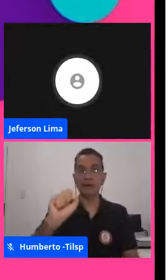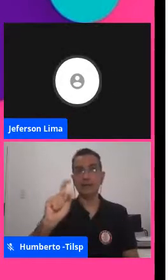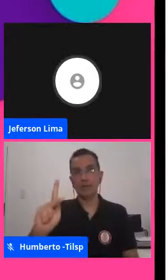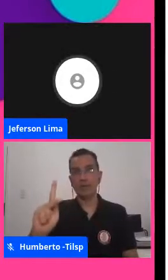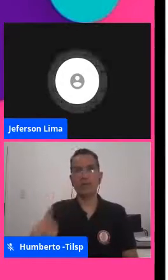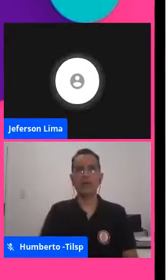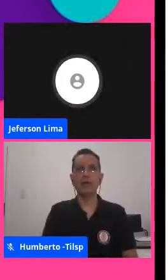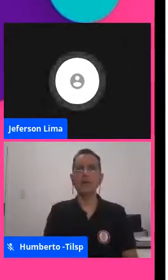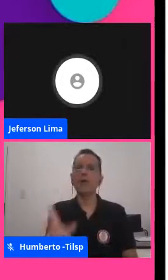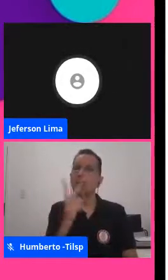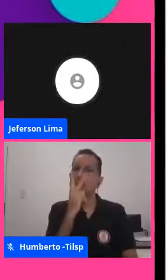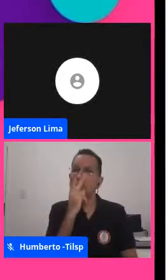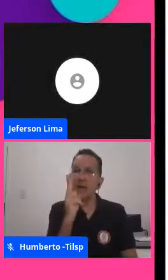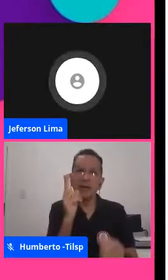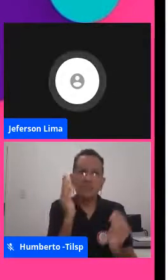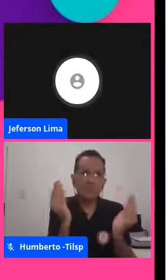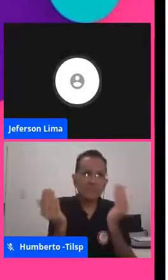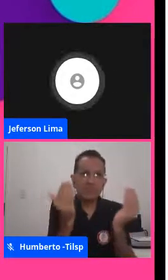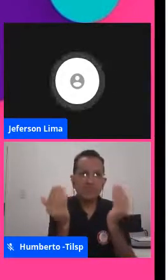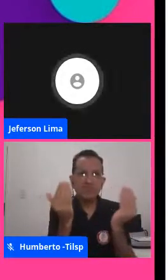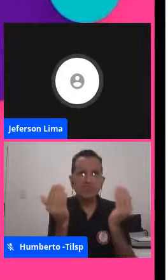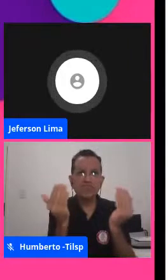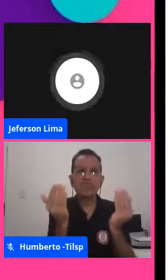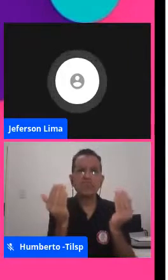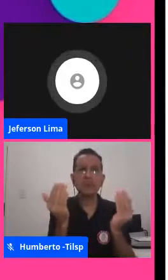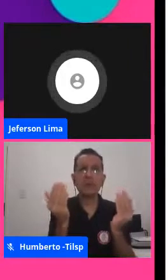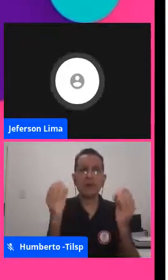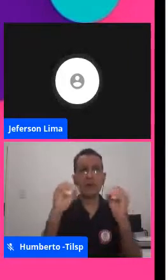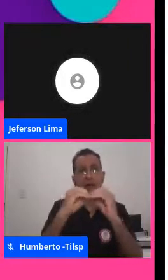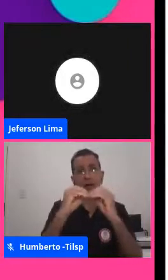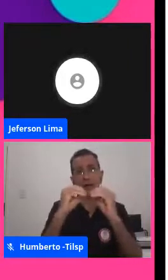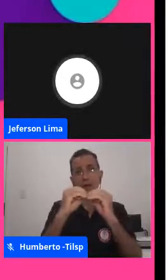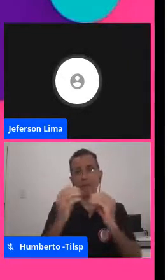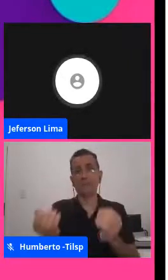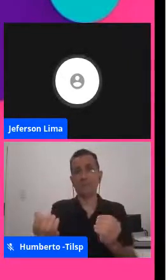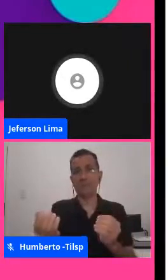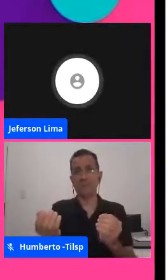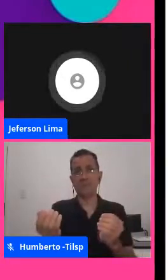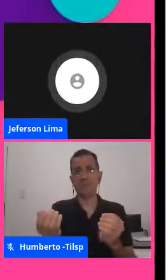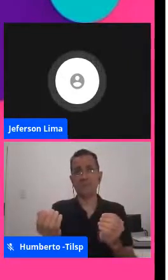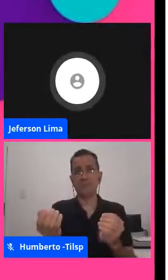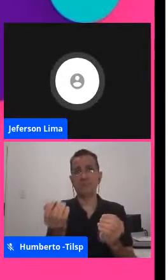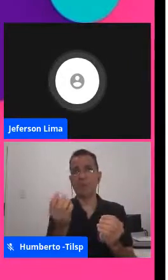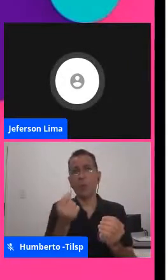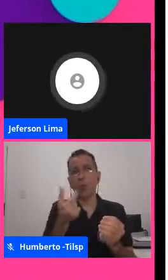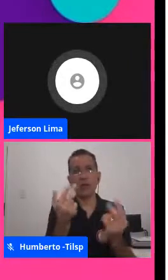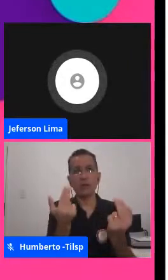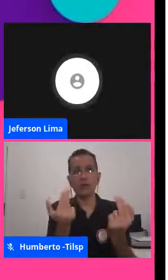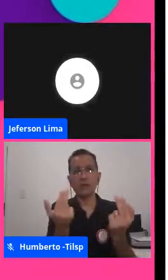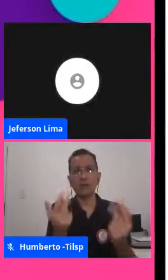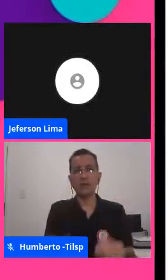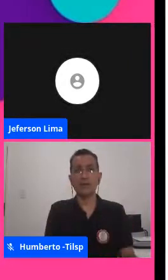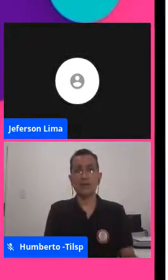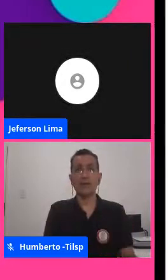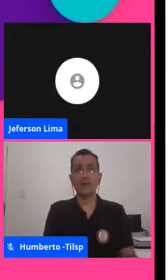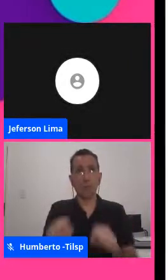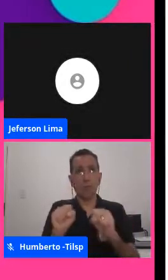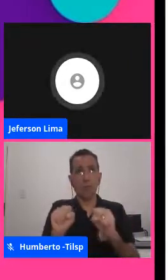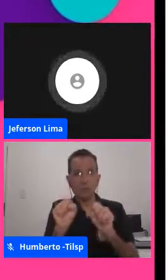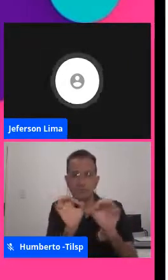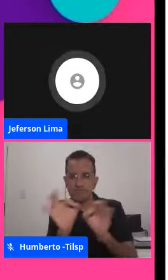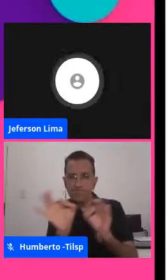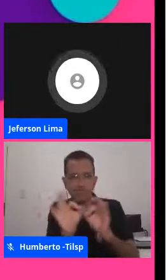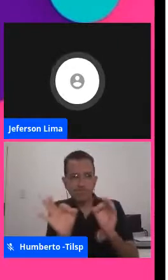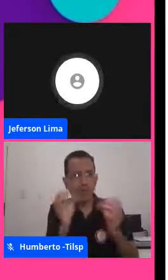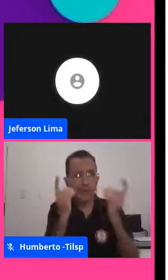com o Arduino, no ponto de vista que a gente pode programar ele, inclusive, utilizando a própria ideia do Arduino. E